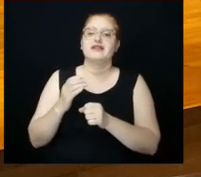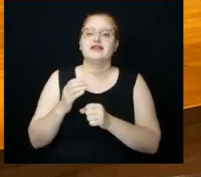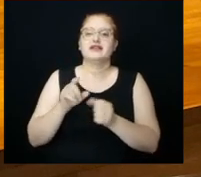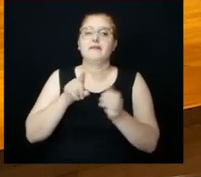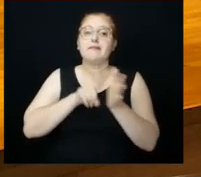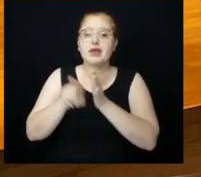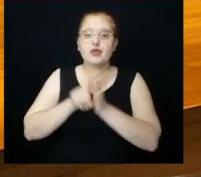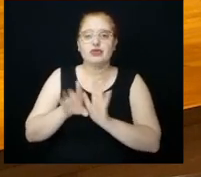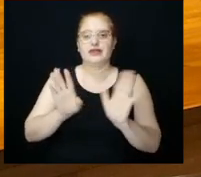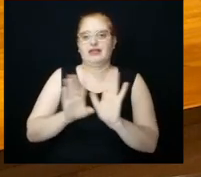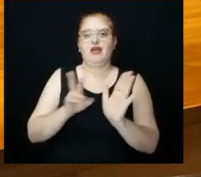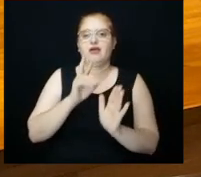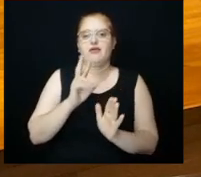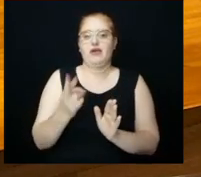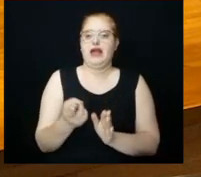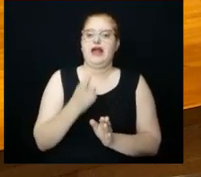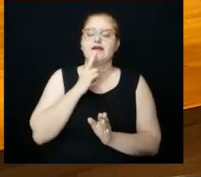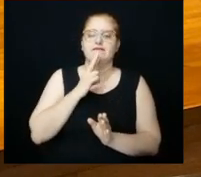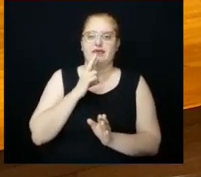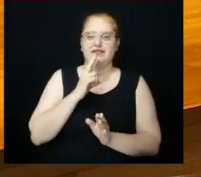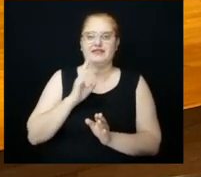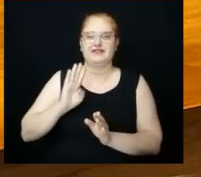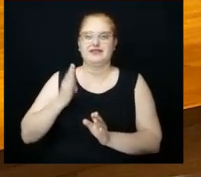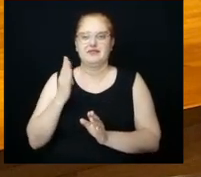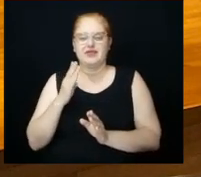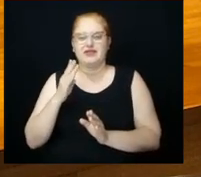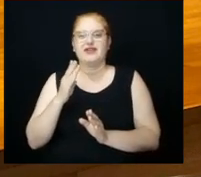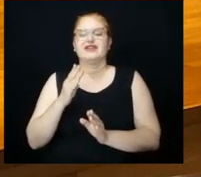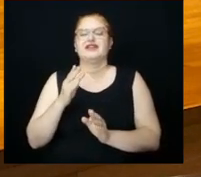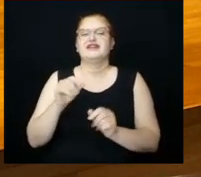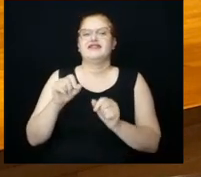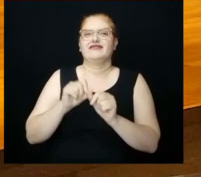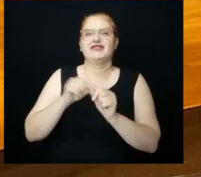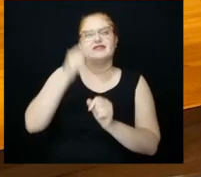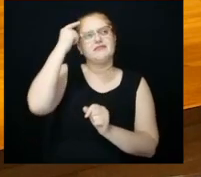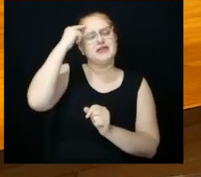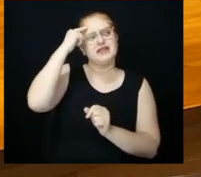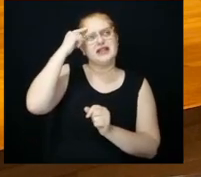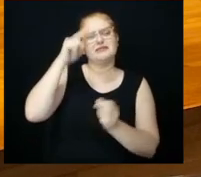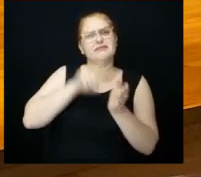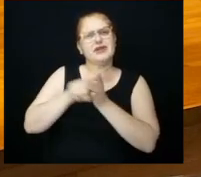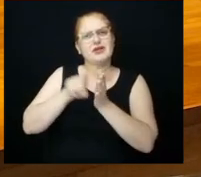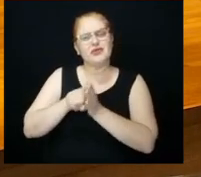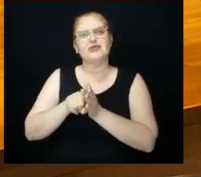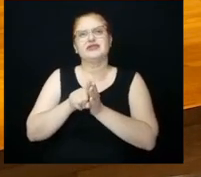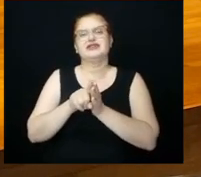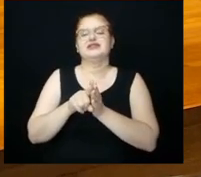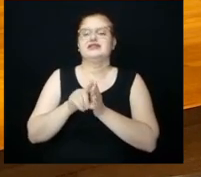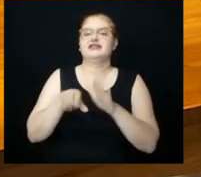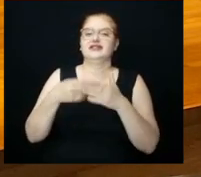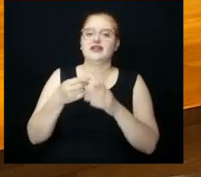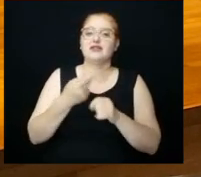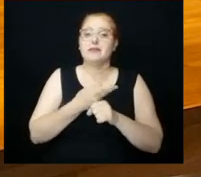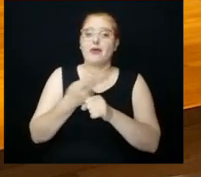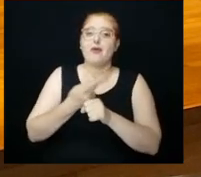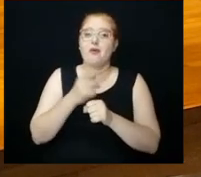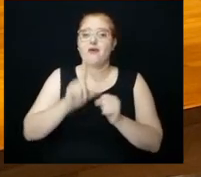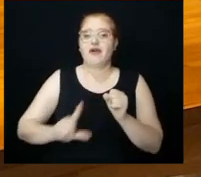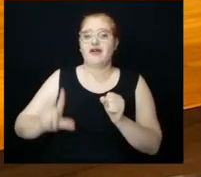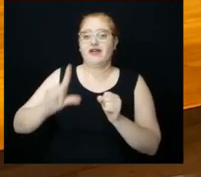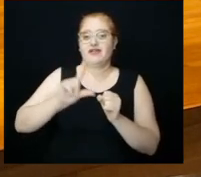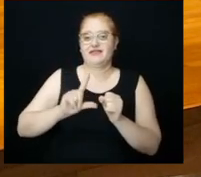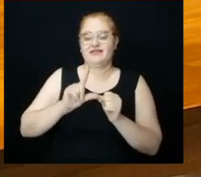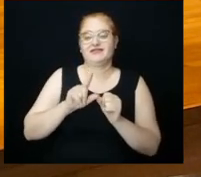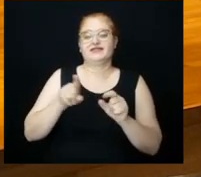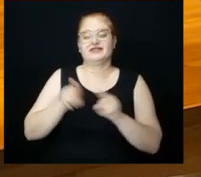não as respostas. Então, a biologia levou ele para esses questionamentos e que ele foi procurar também na literatura.